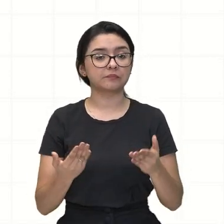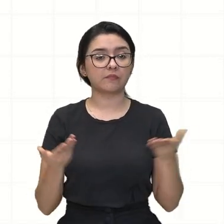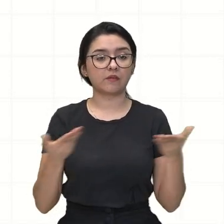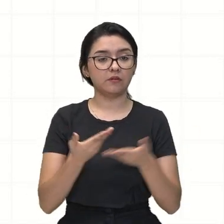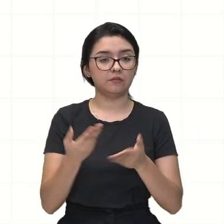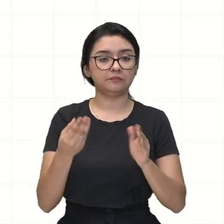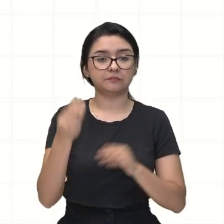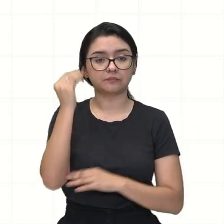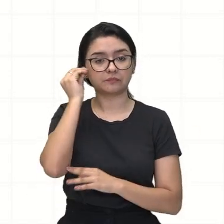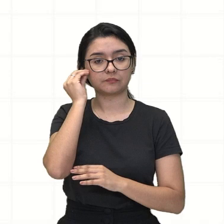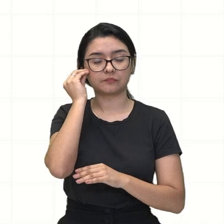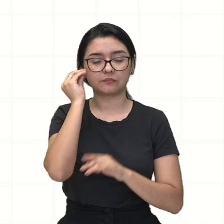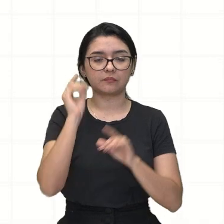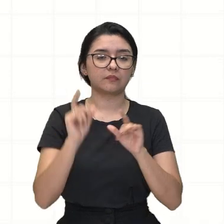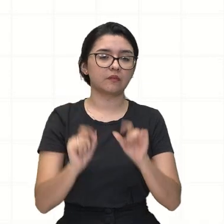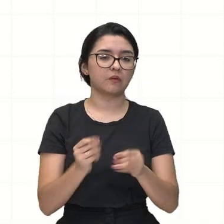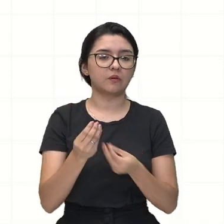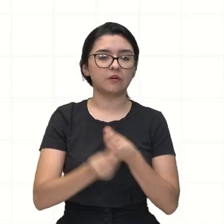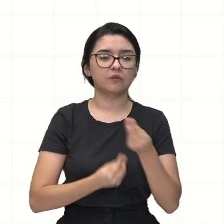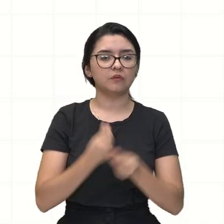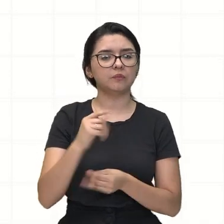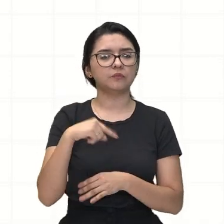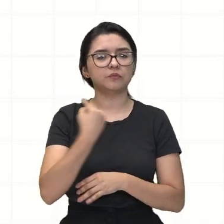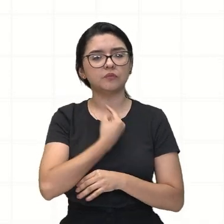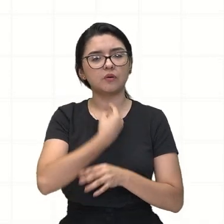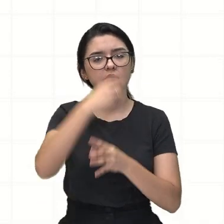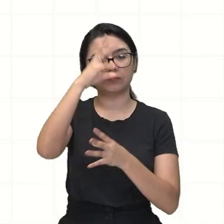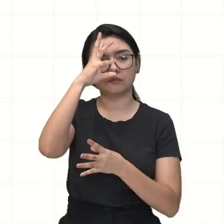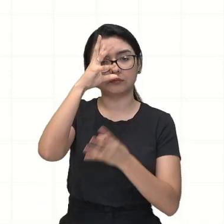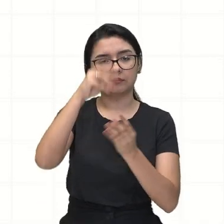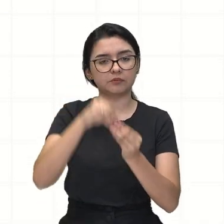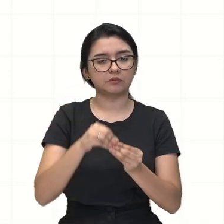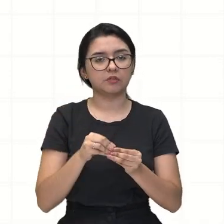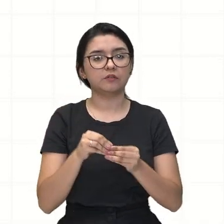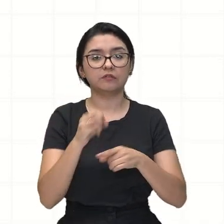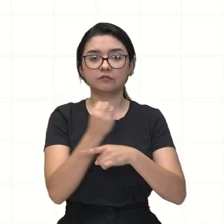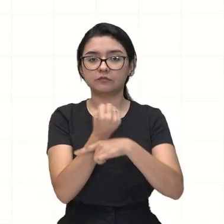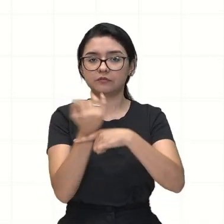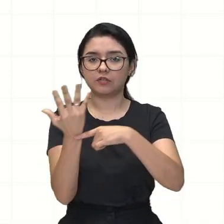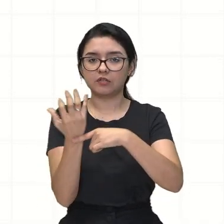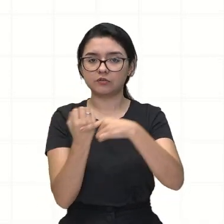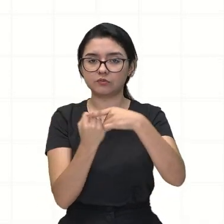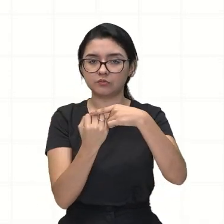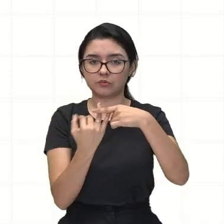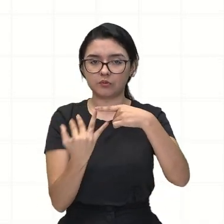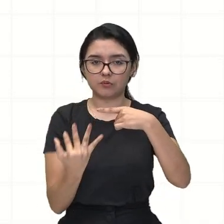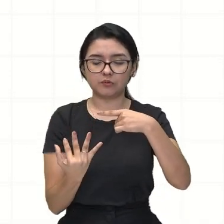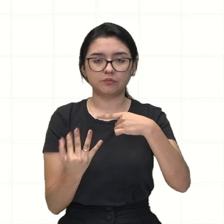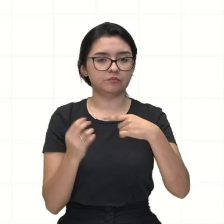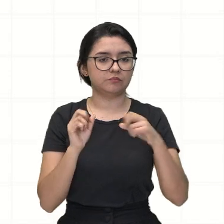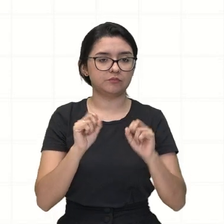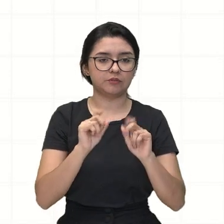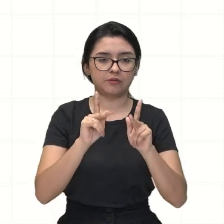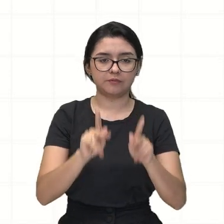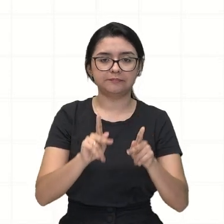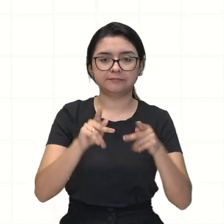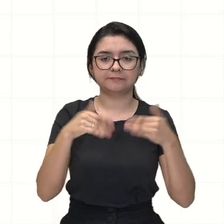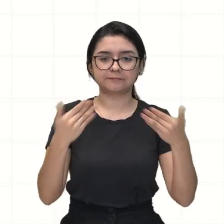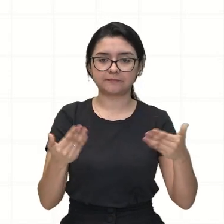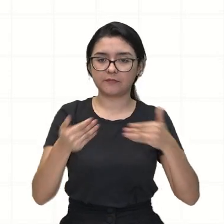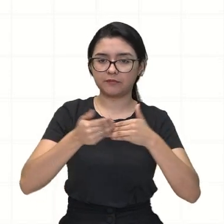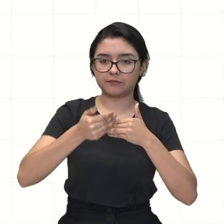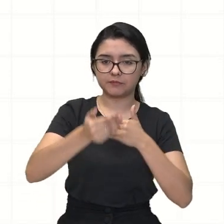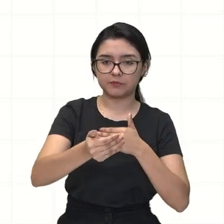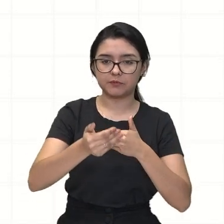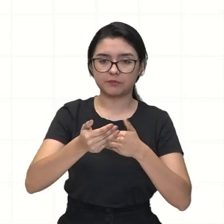nós vamos ver aqui como que nós fazemos a leitura de frações. Tudo bem? Vamos continuar aqui,